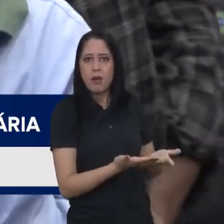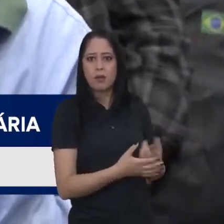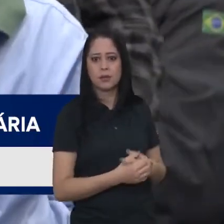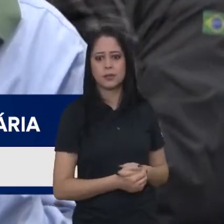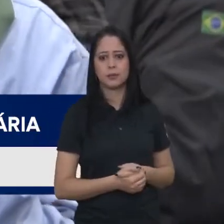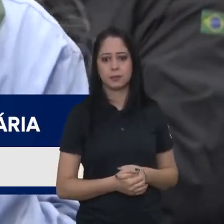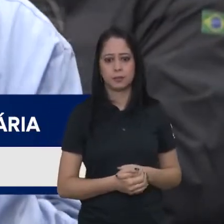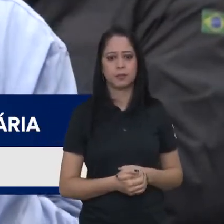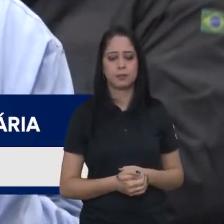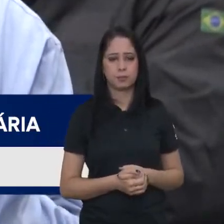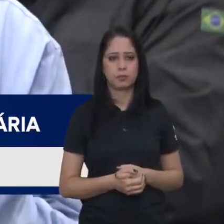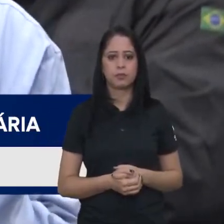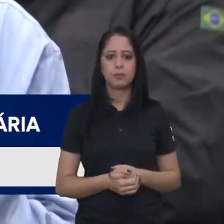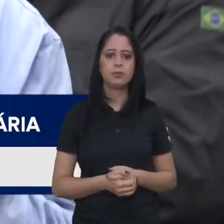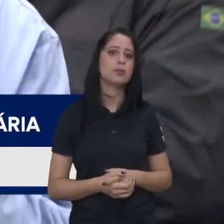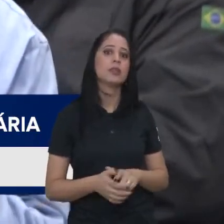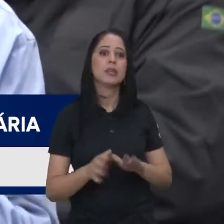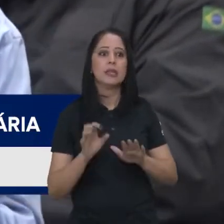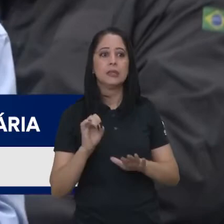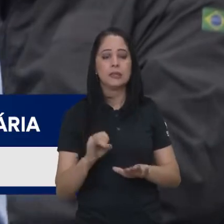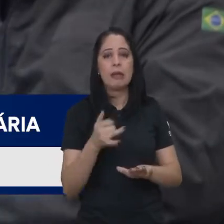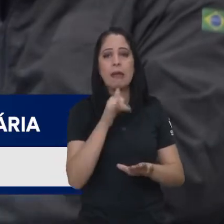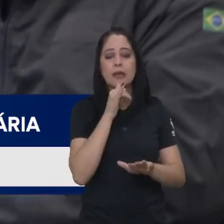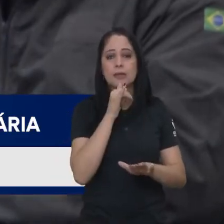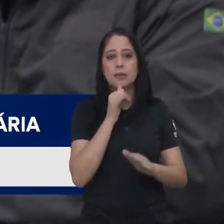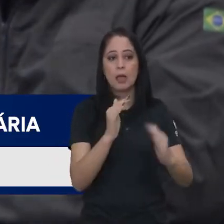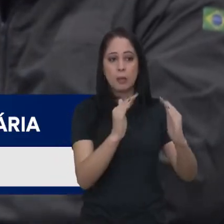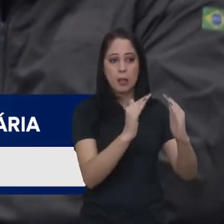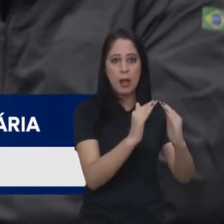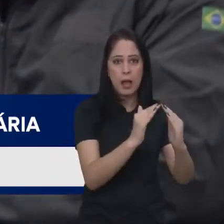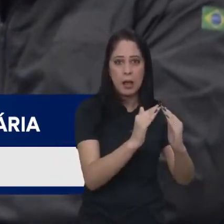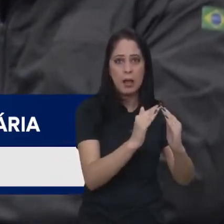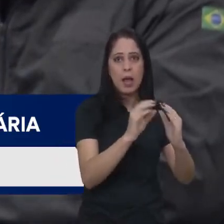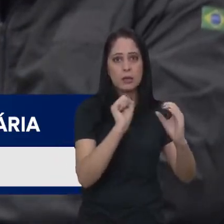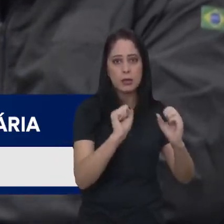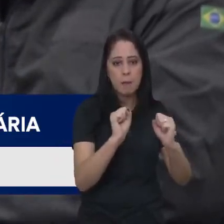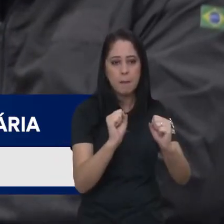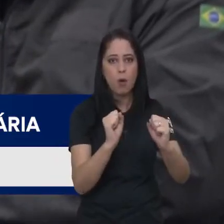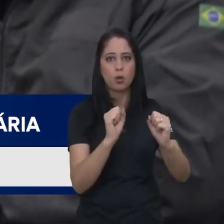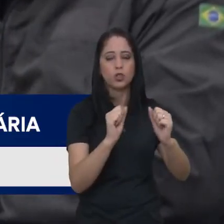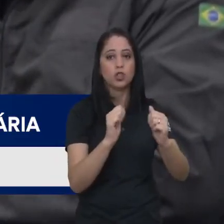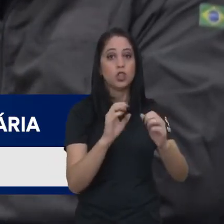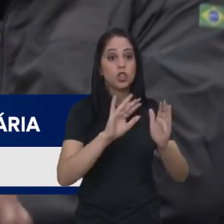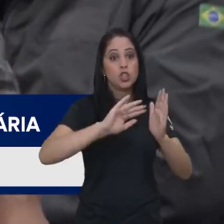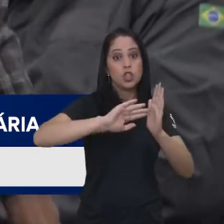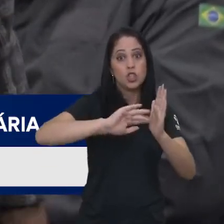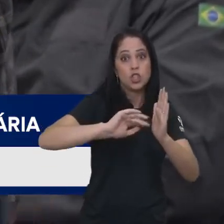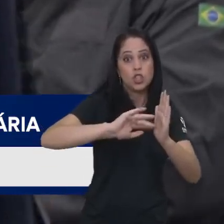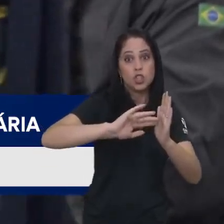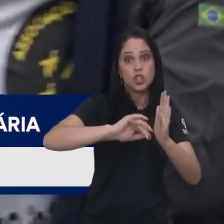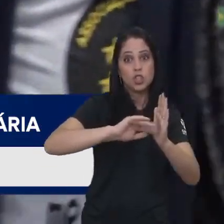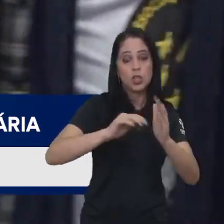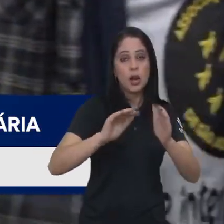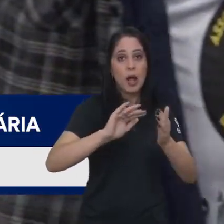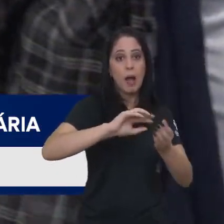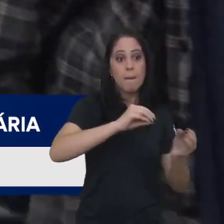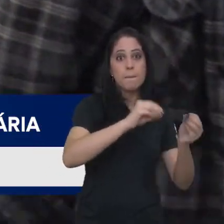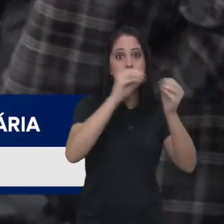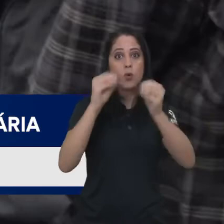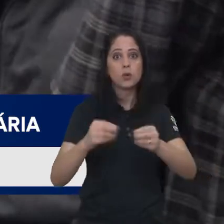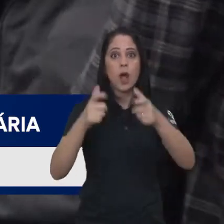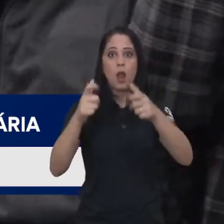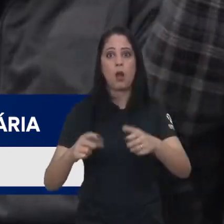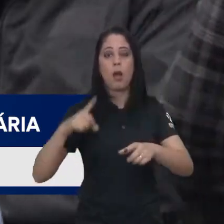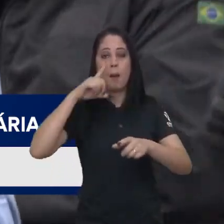Jair falou, se tiver como tirar essa casa, essa área de risco, seria legal